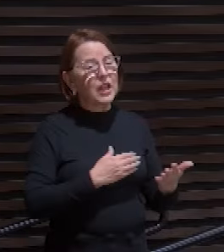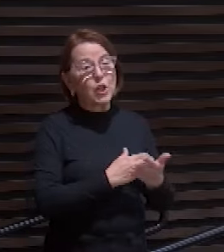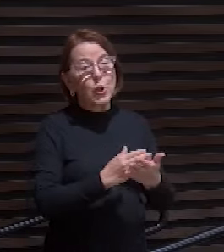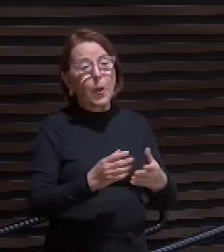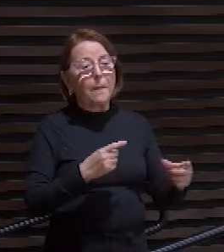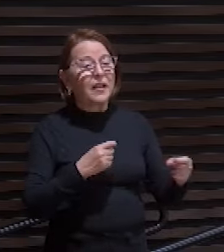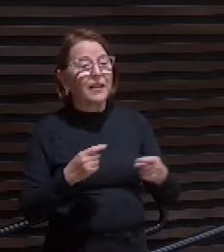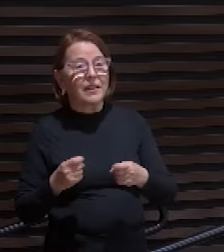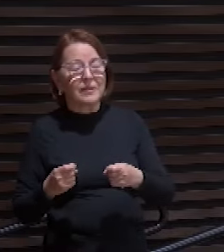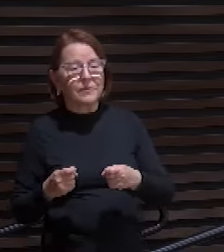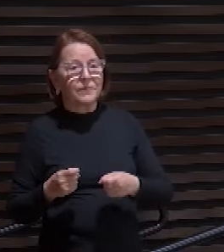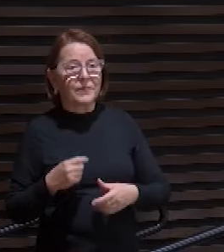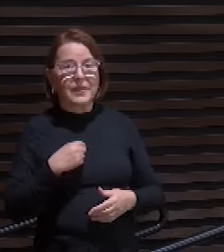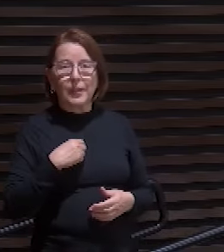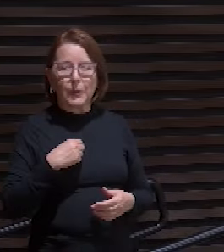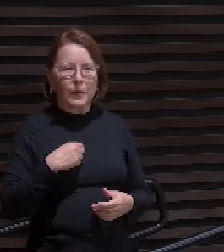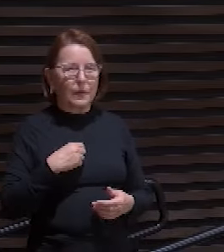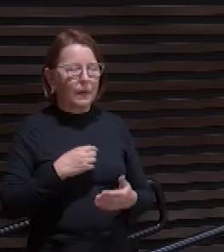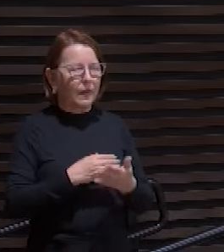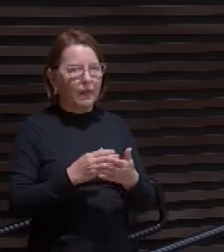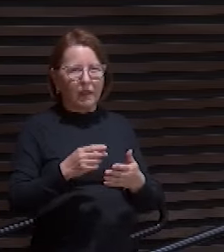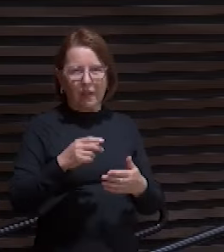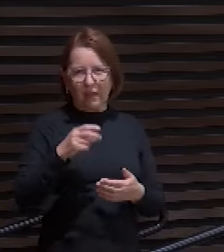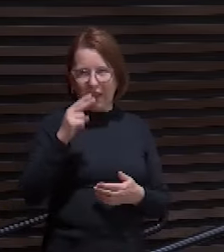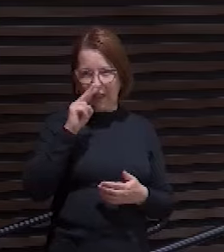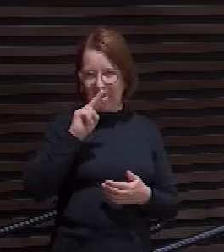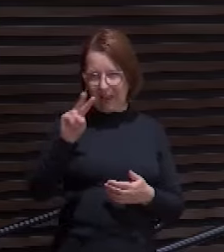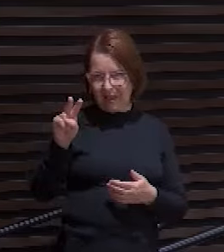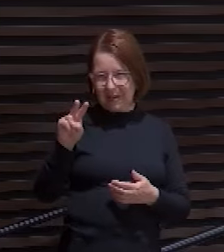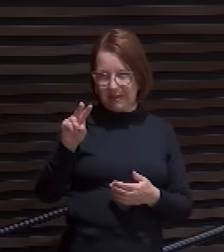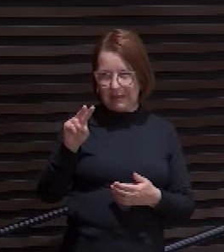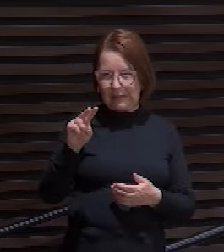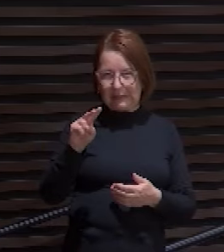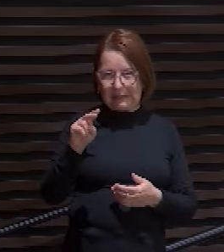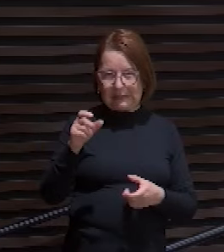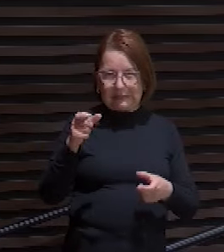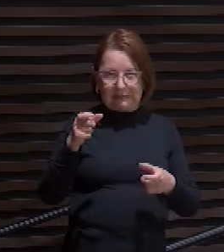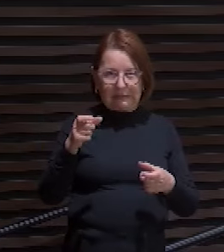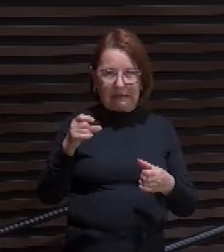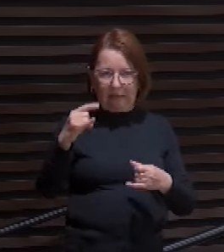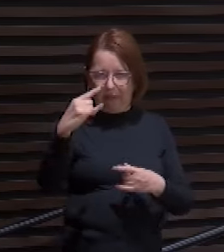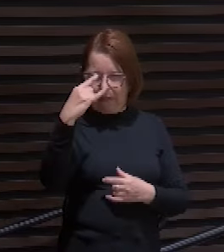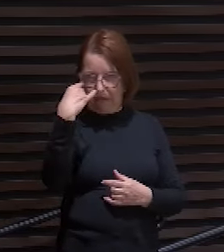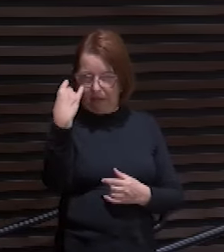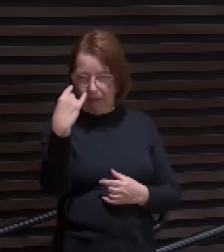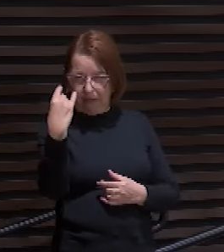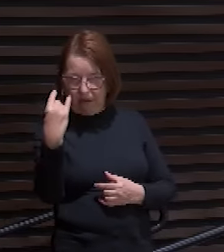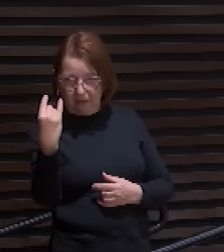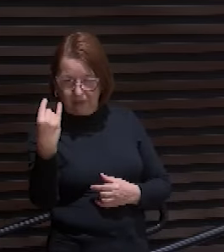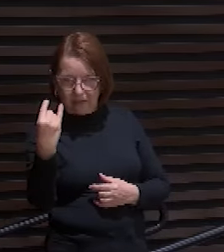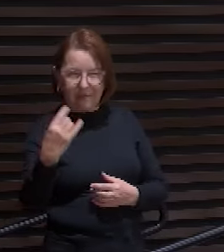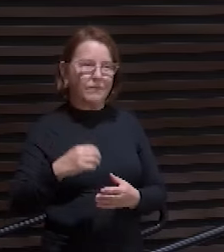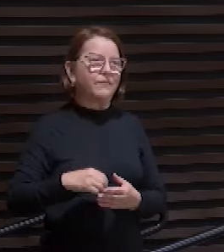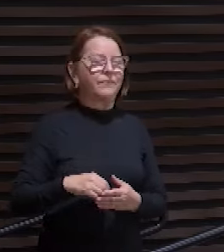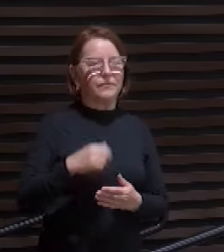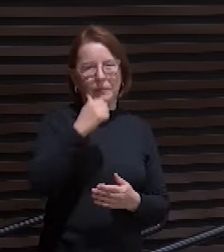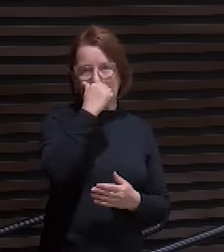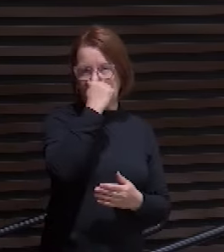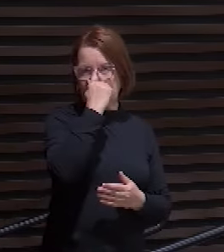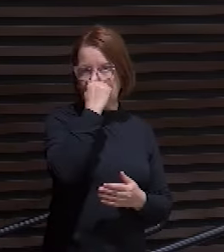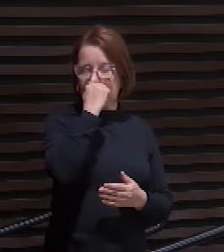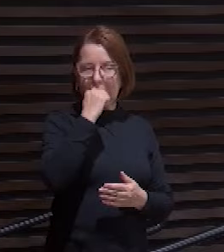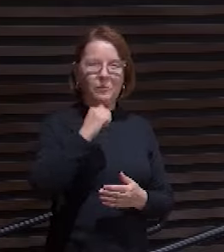olhar para o outro. A cobiça é o casamento que fazemos entre a gratidão